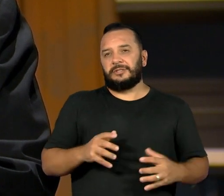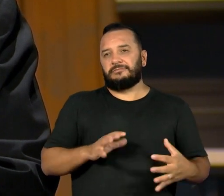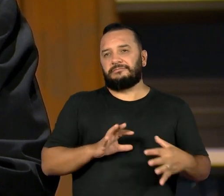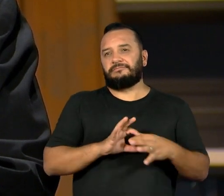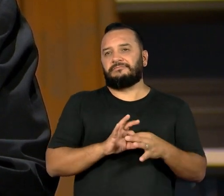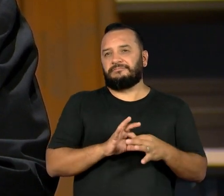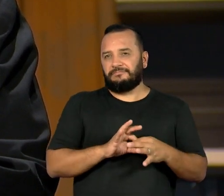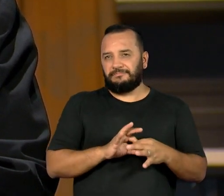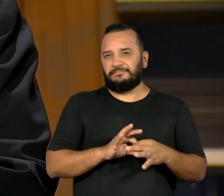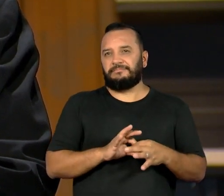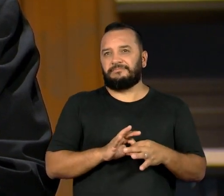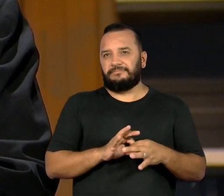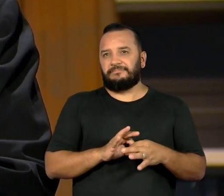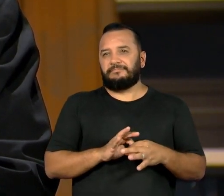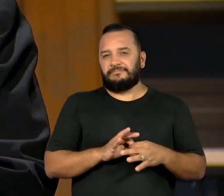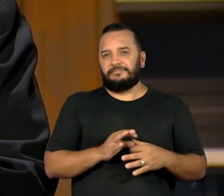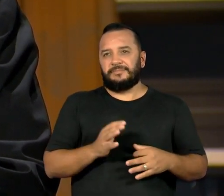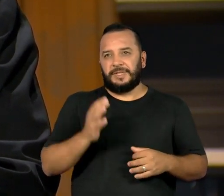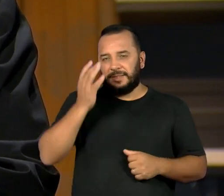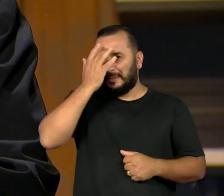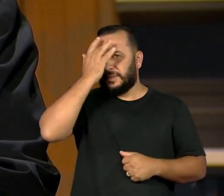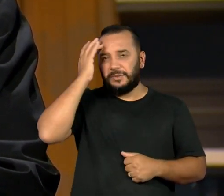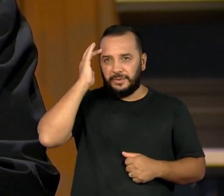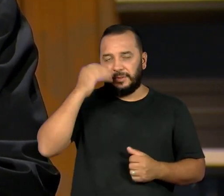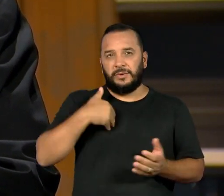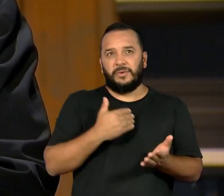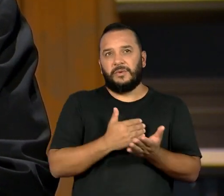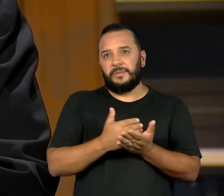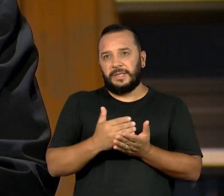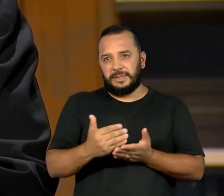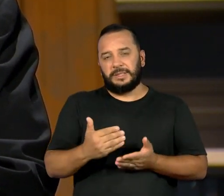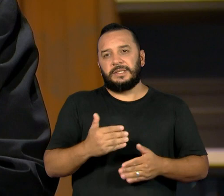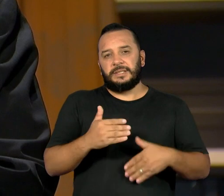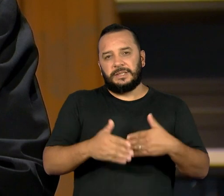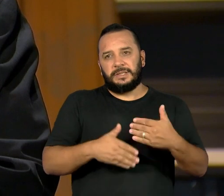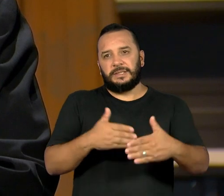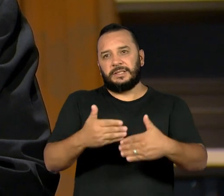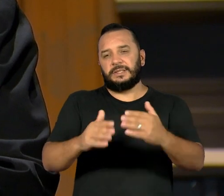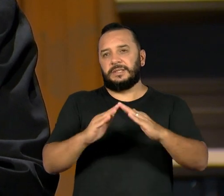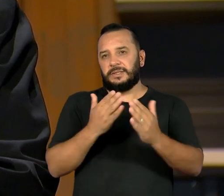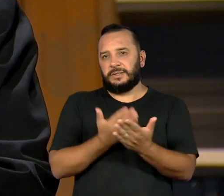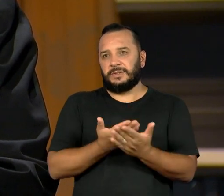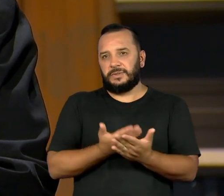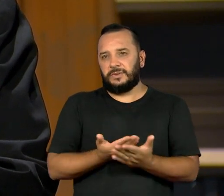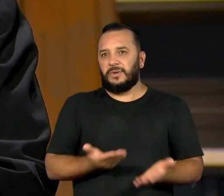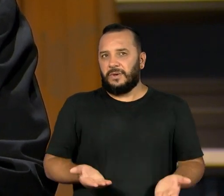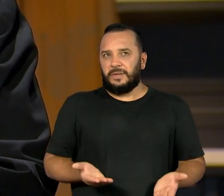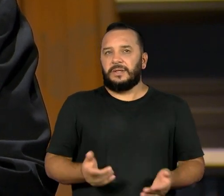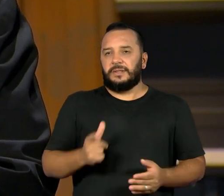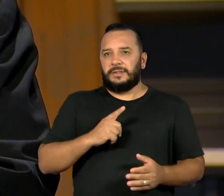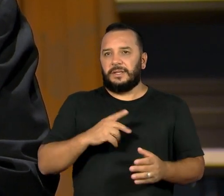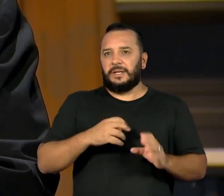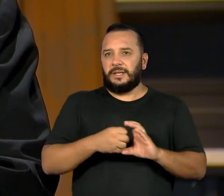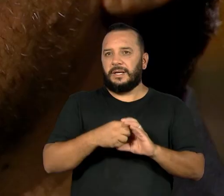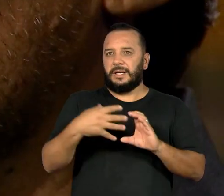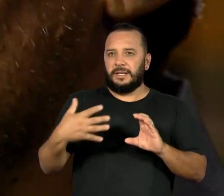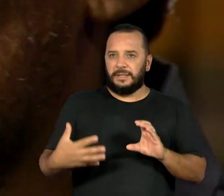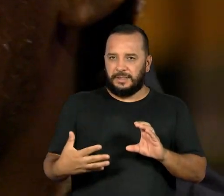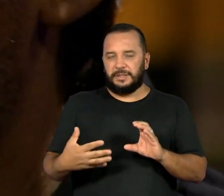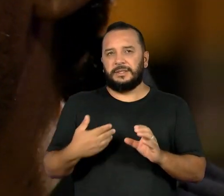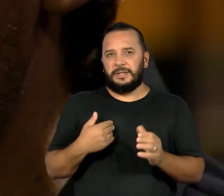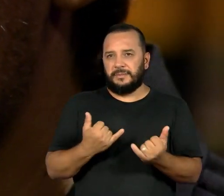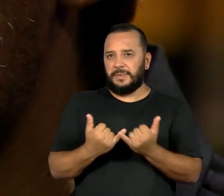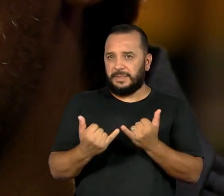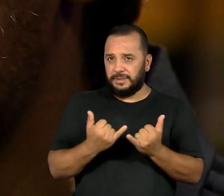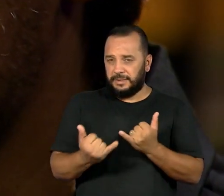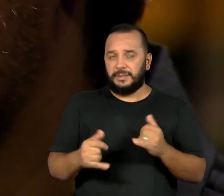identificação daqueles que estão começando o seu percurso na escola e que têm características semelhantes, que passam a